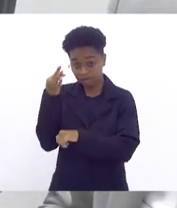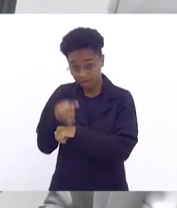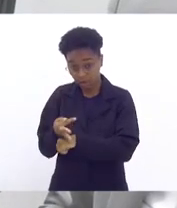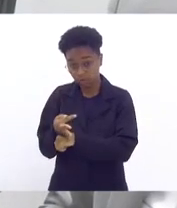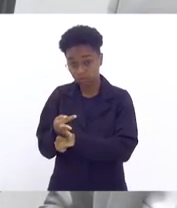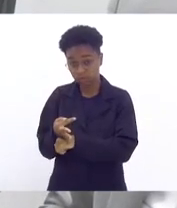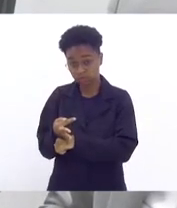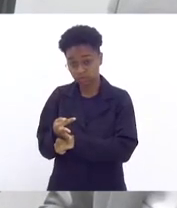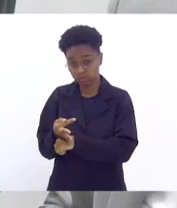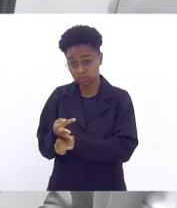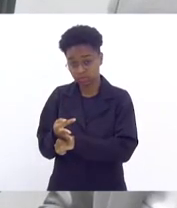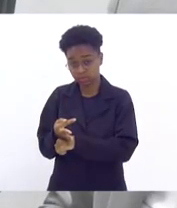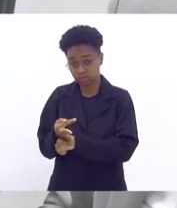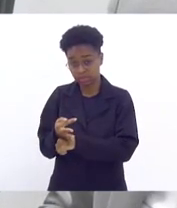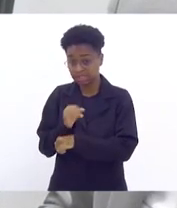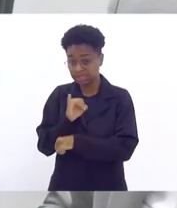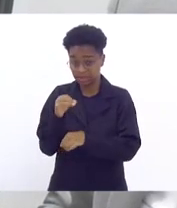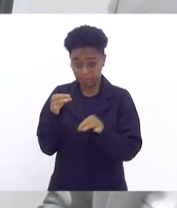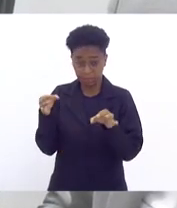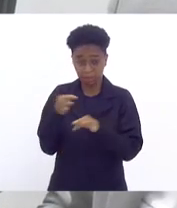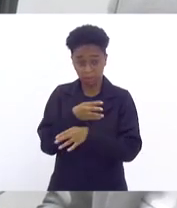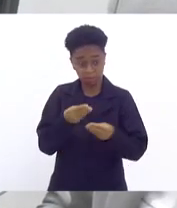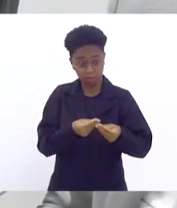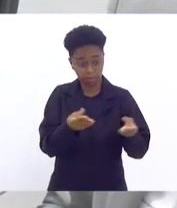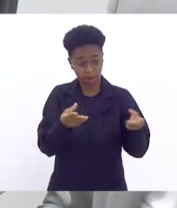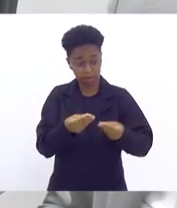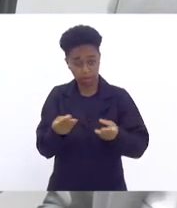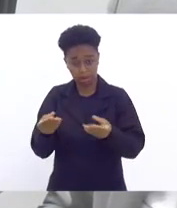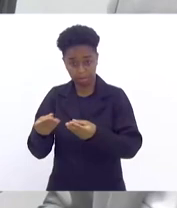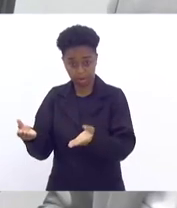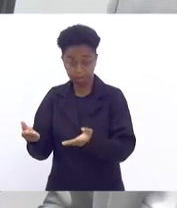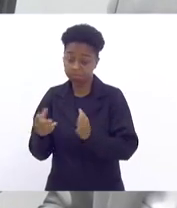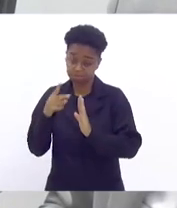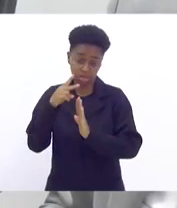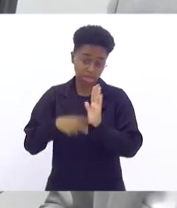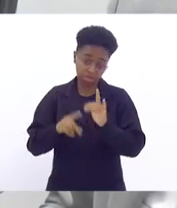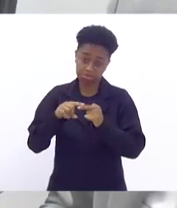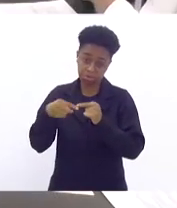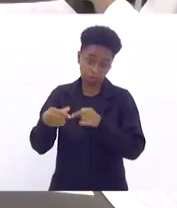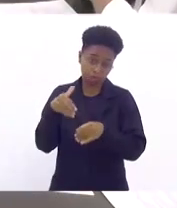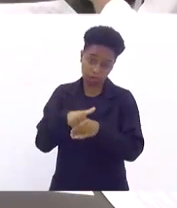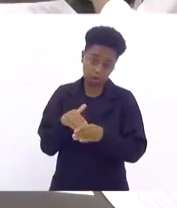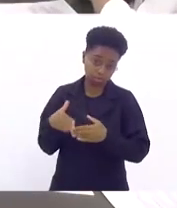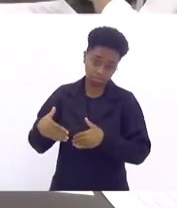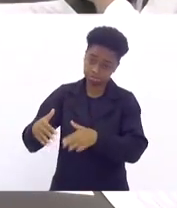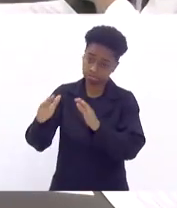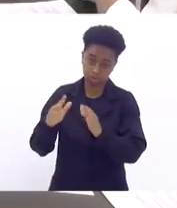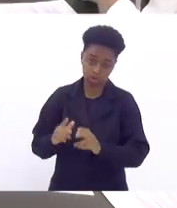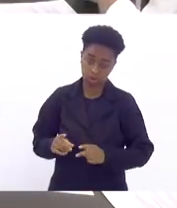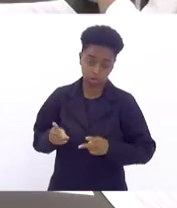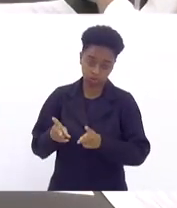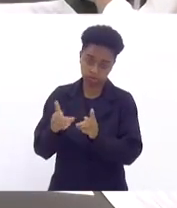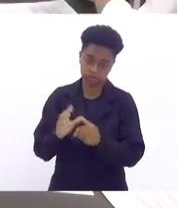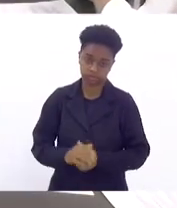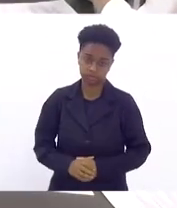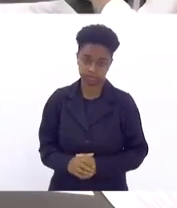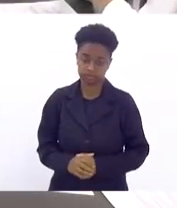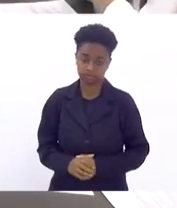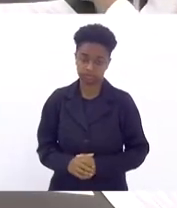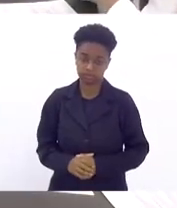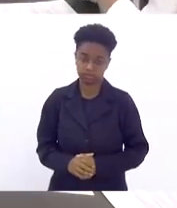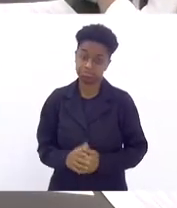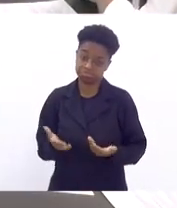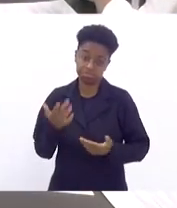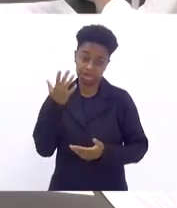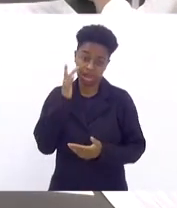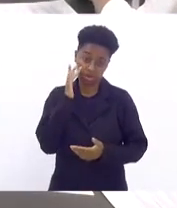relatório já tendo sido distribuído ele é lindo e votado e vamos em frente Então acho que é